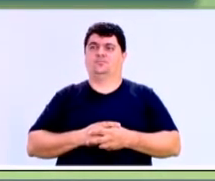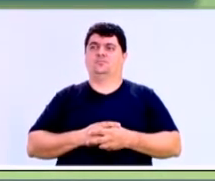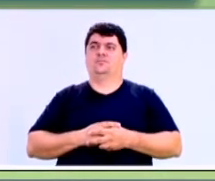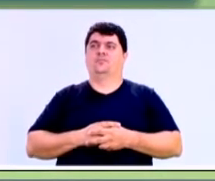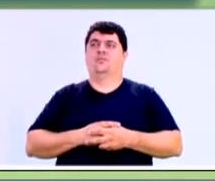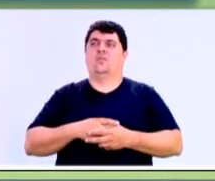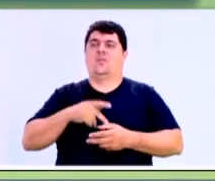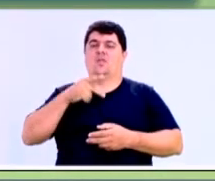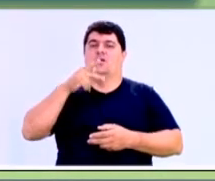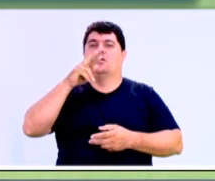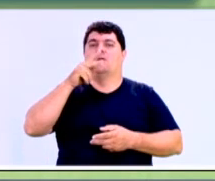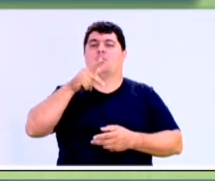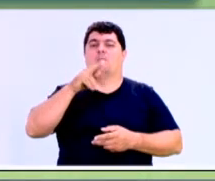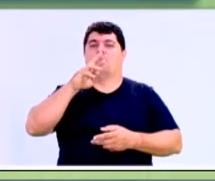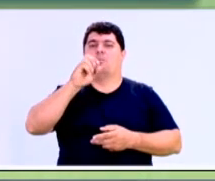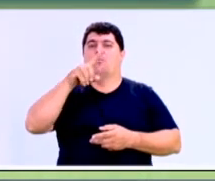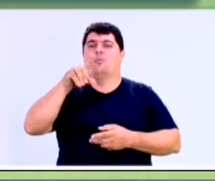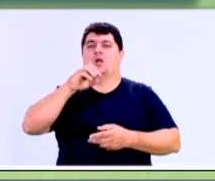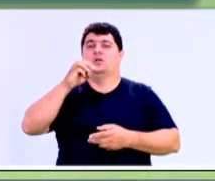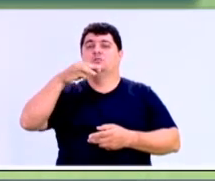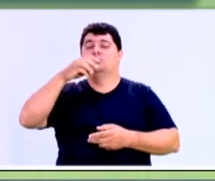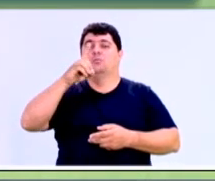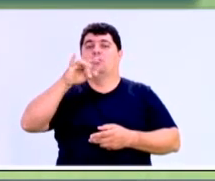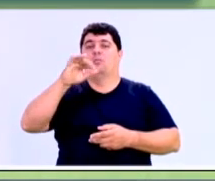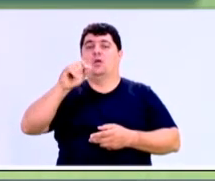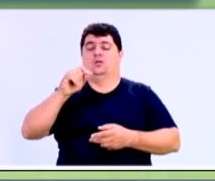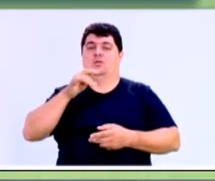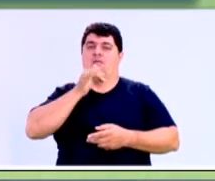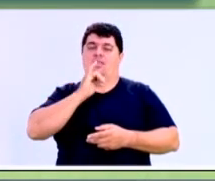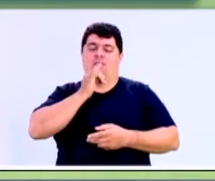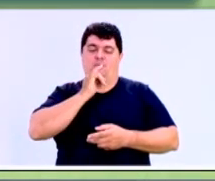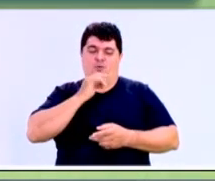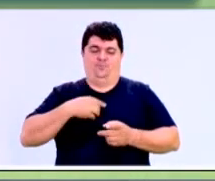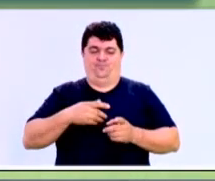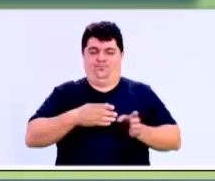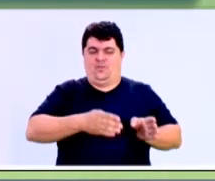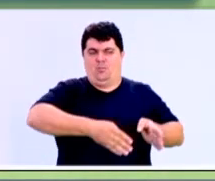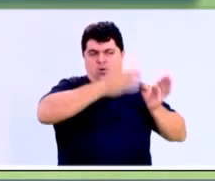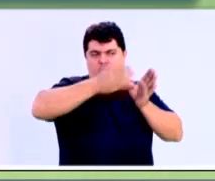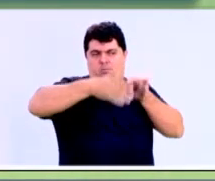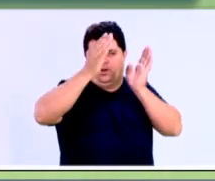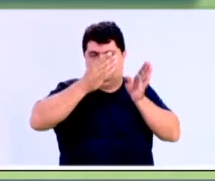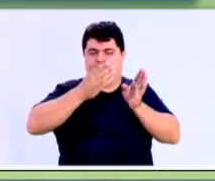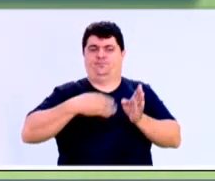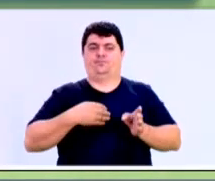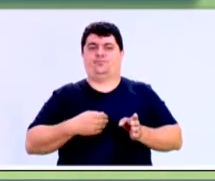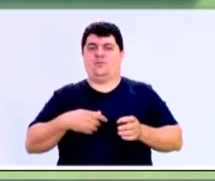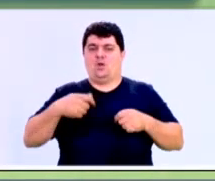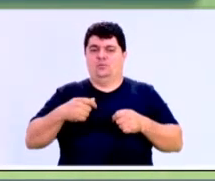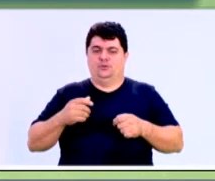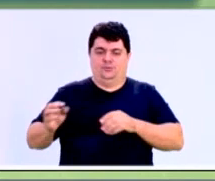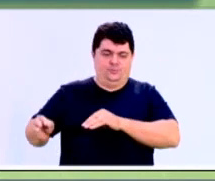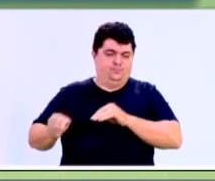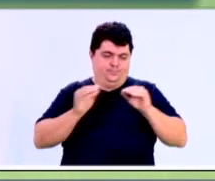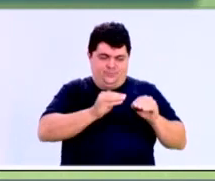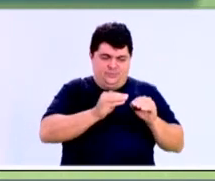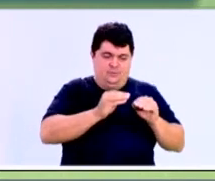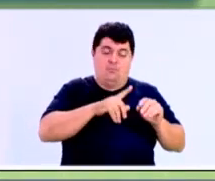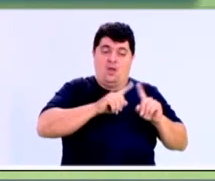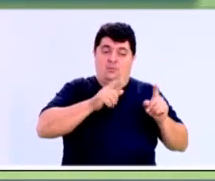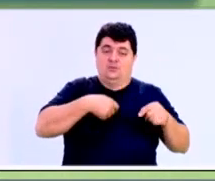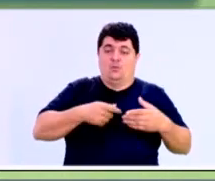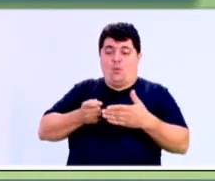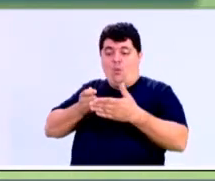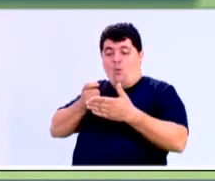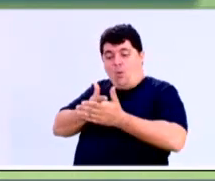Prazo médio de pagamento de compras. Esse índice indica quanto tempo, em média, a